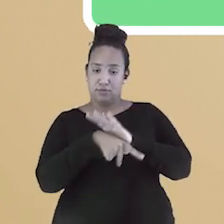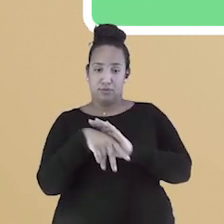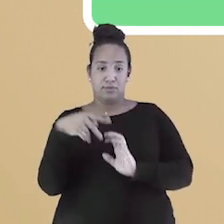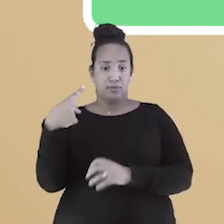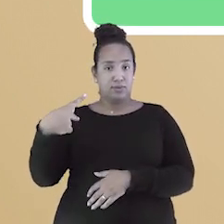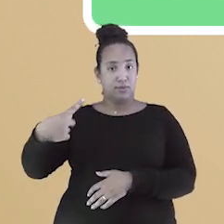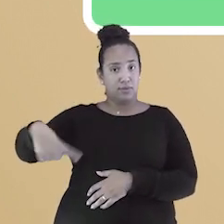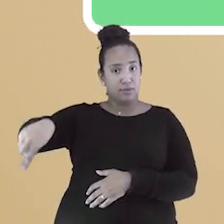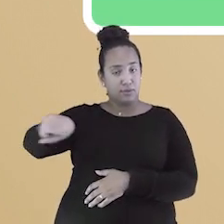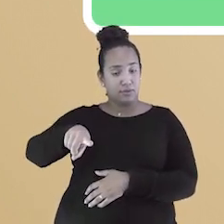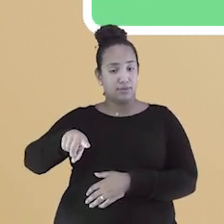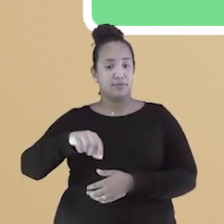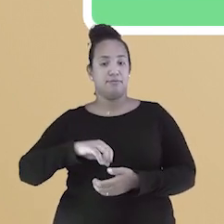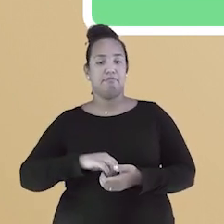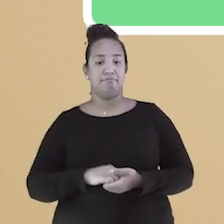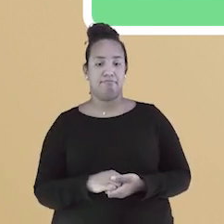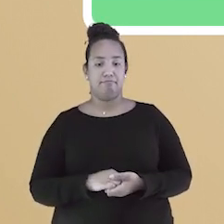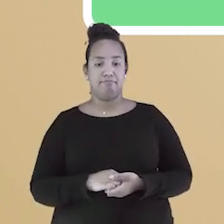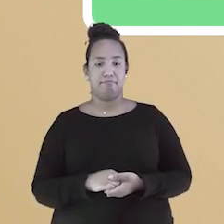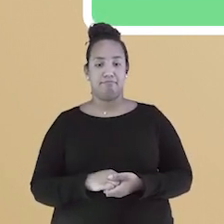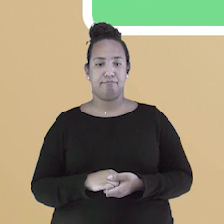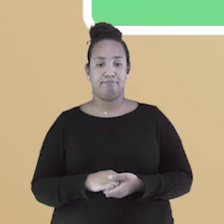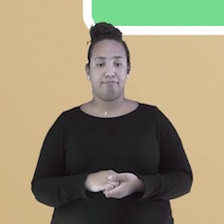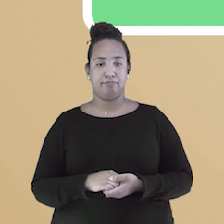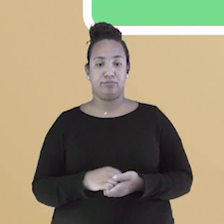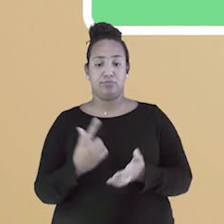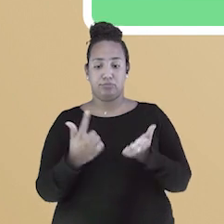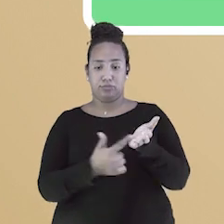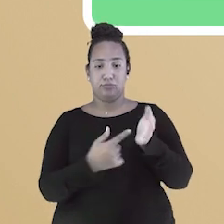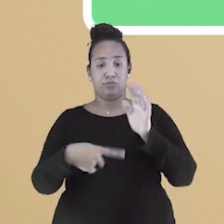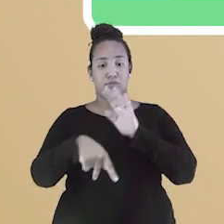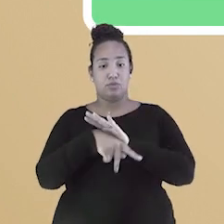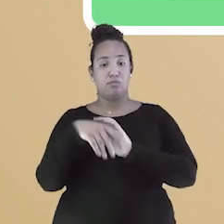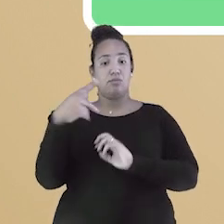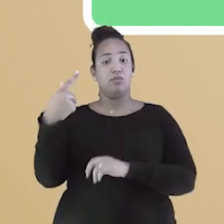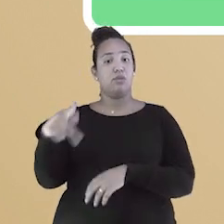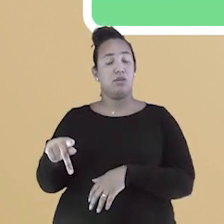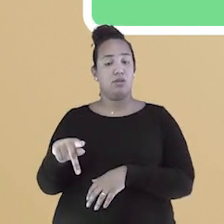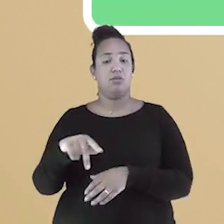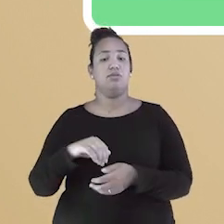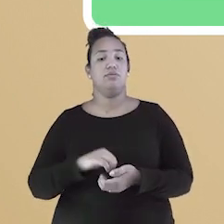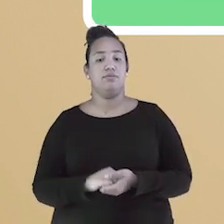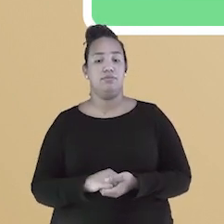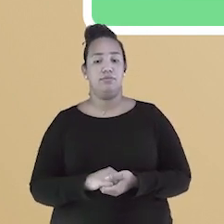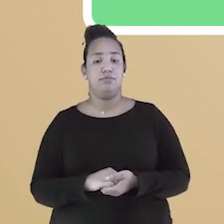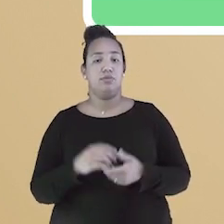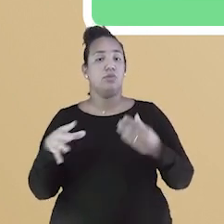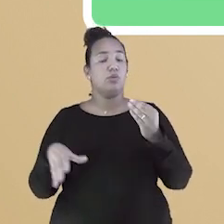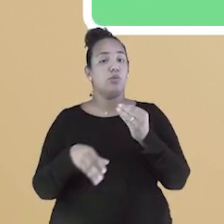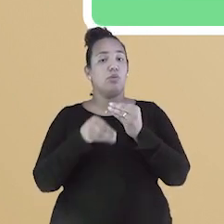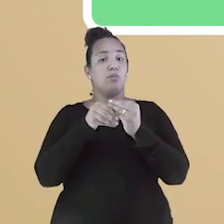baixo. Os livros são deles. The books are.